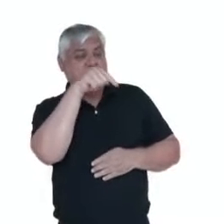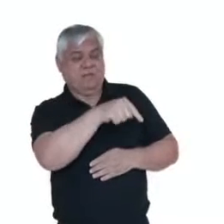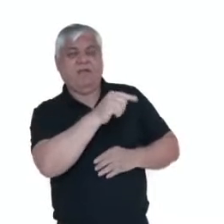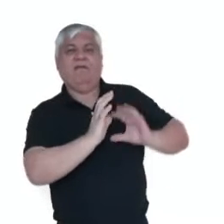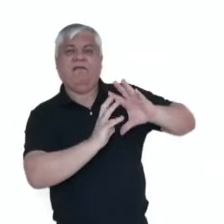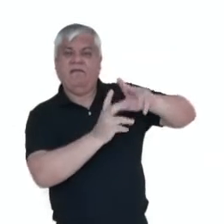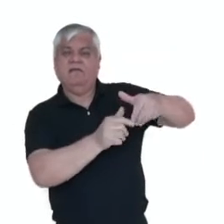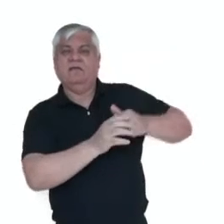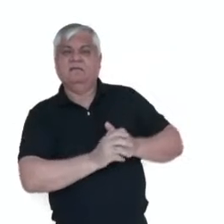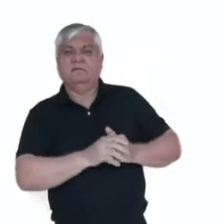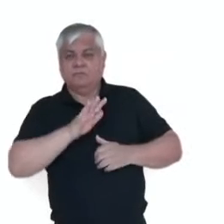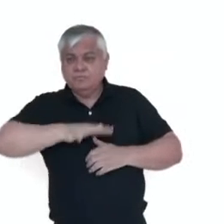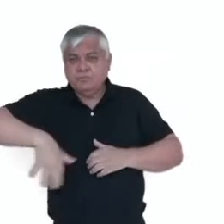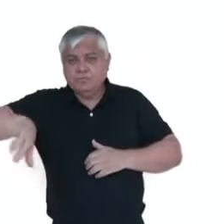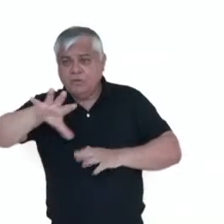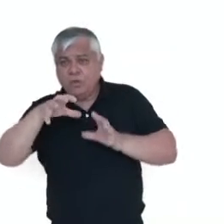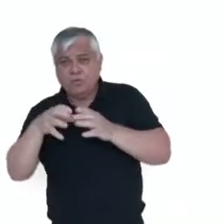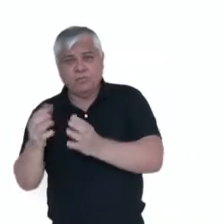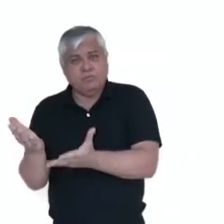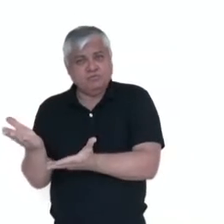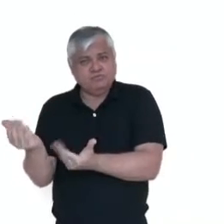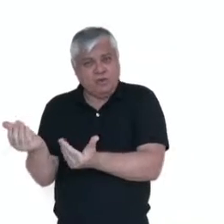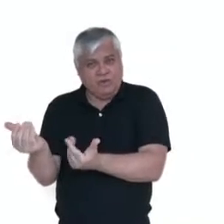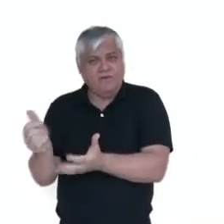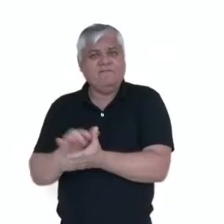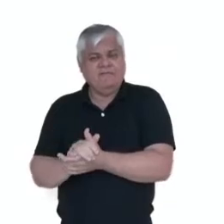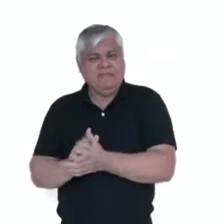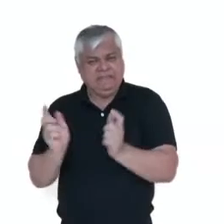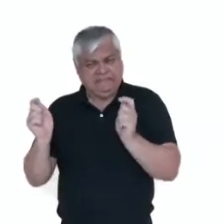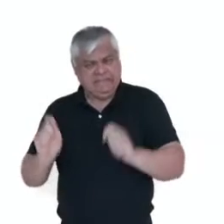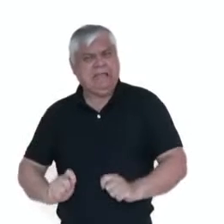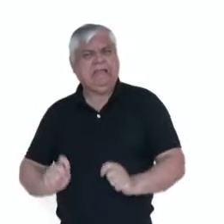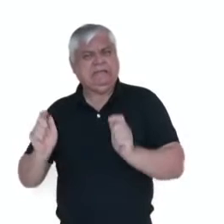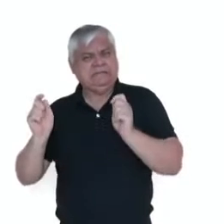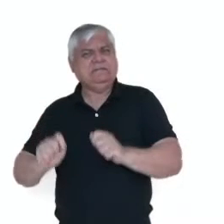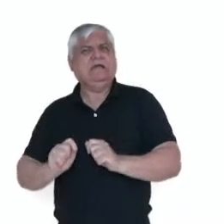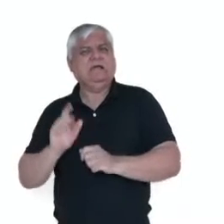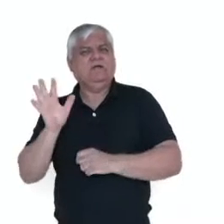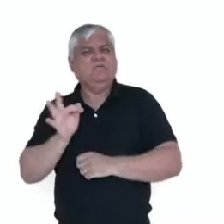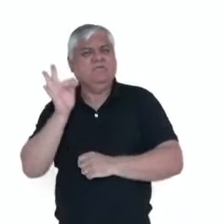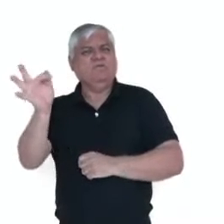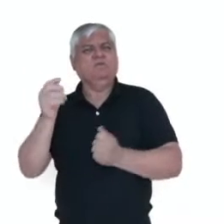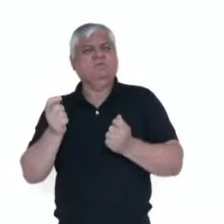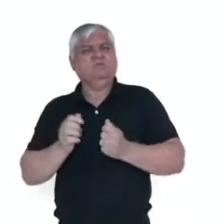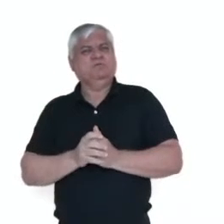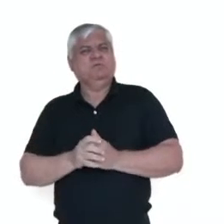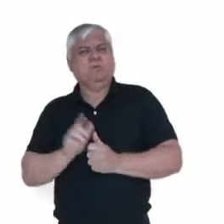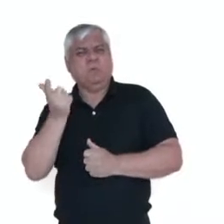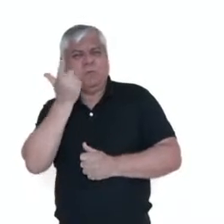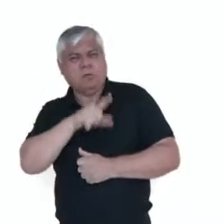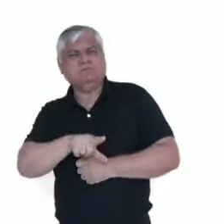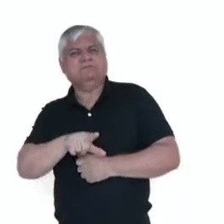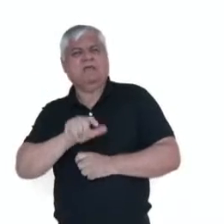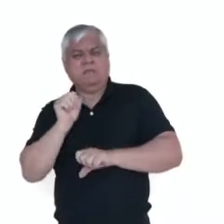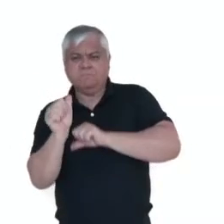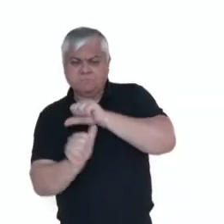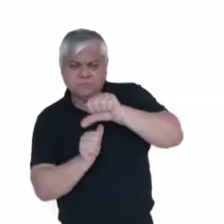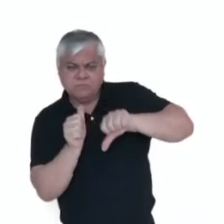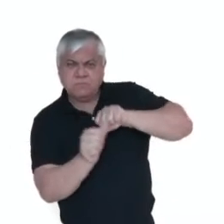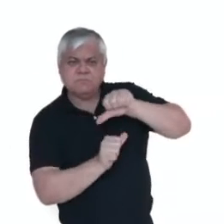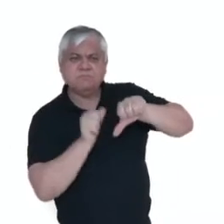da juventude está em sua inquietação e satisfação, em seu potencial de parar o mundo